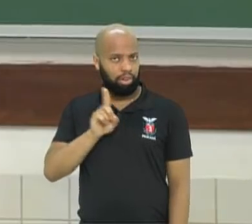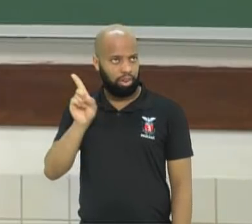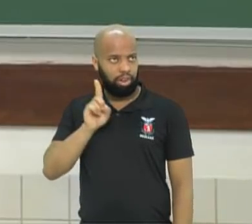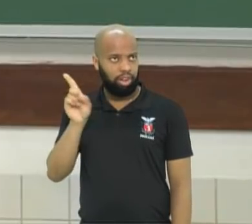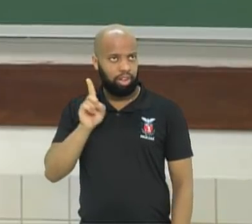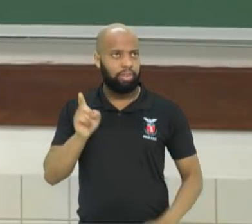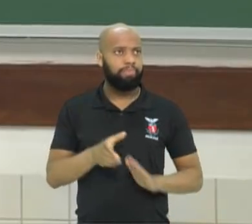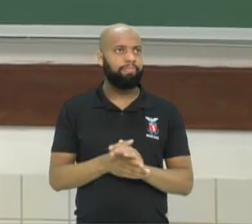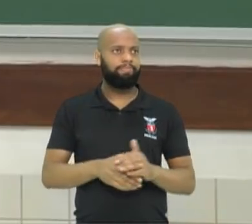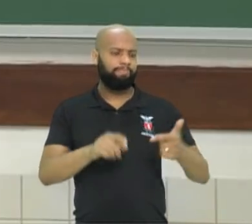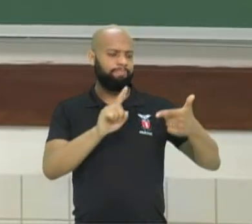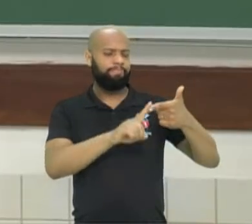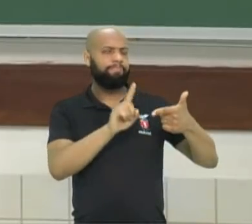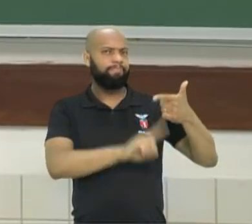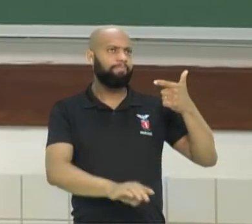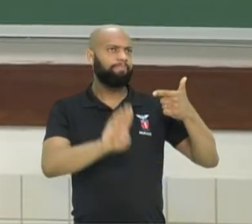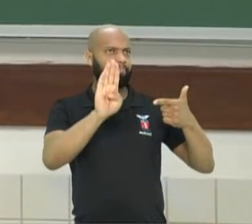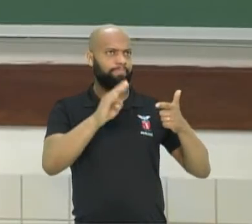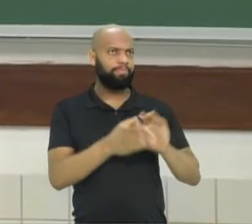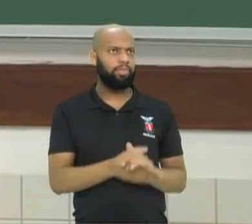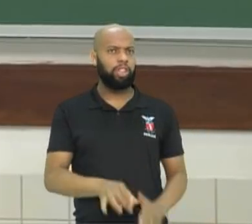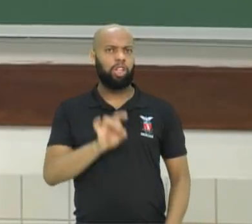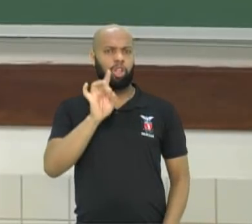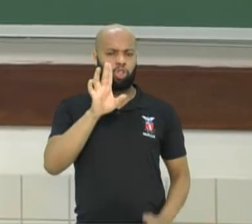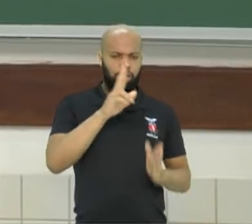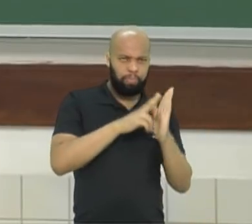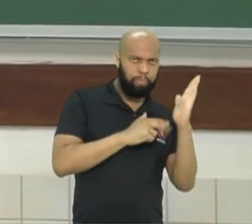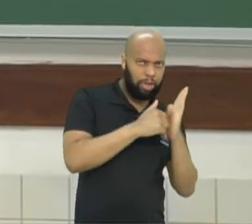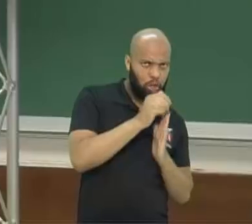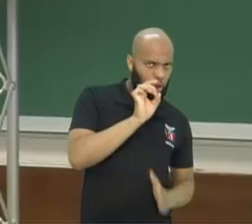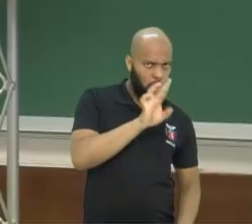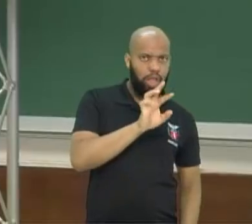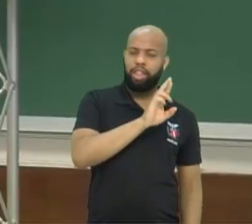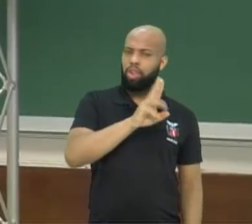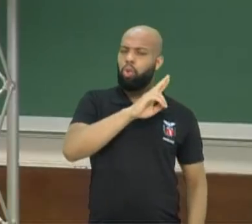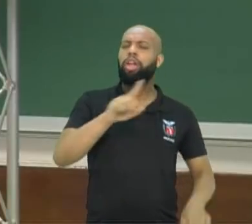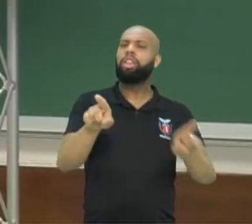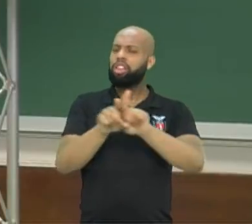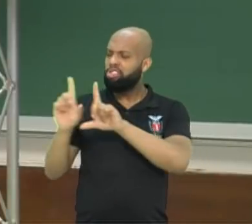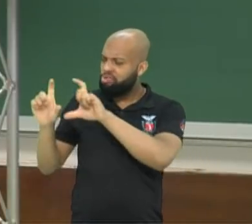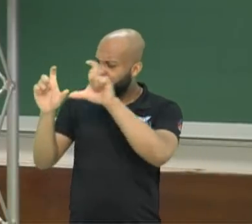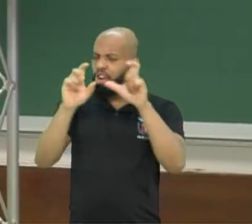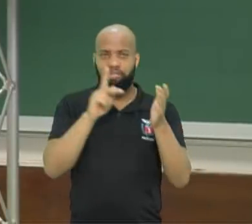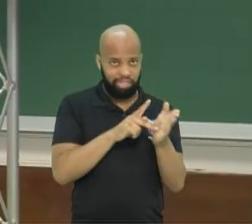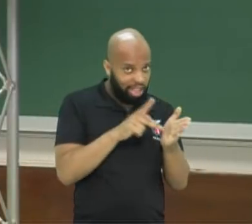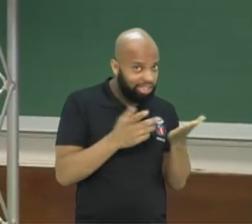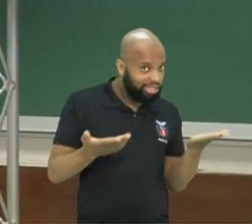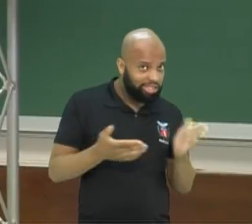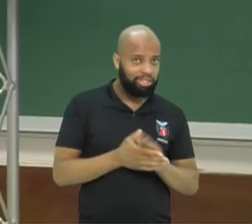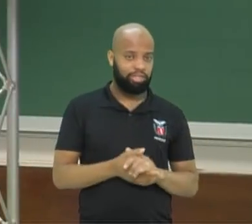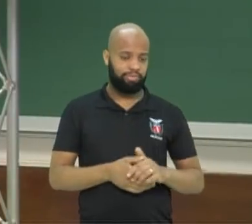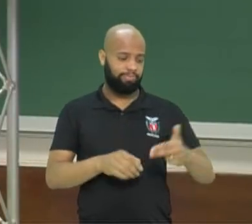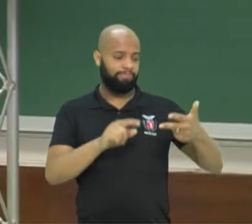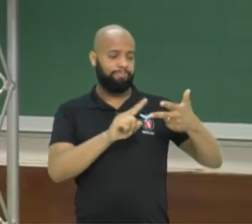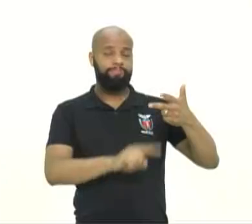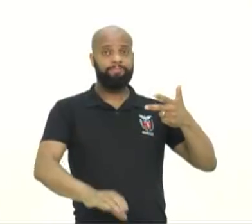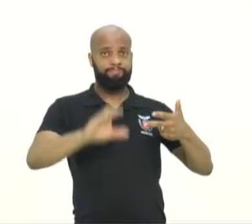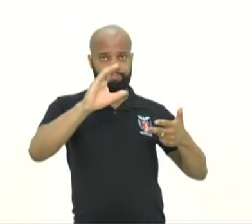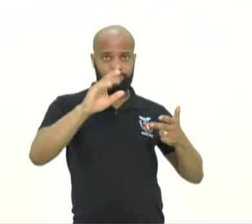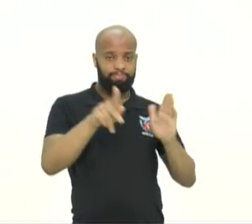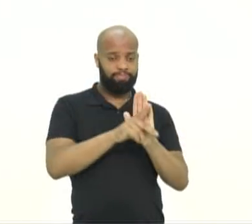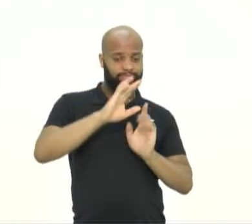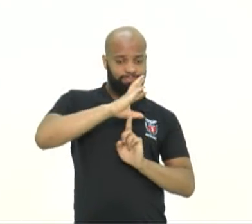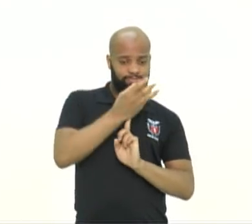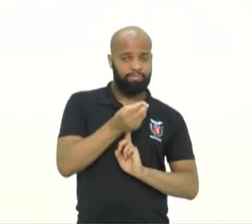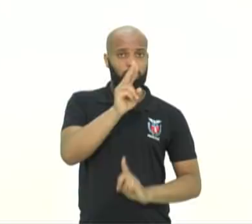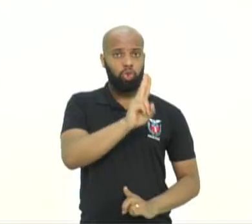falso? Letra B. Ele não é só pintor, ele também é fotógrafo. Será? Letra C. Nas suas artes,